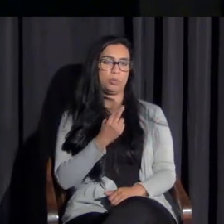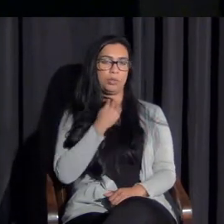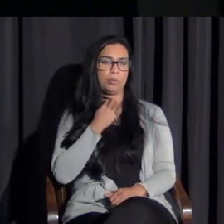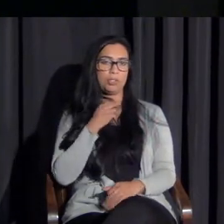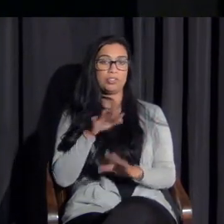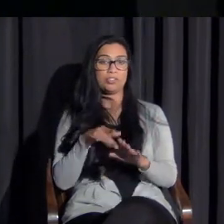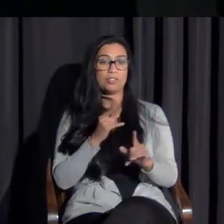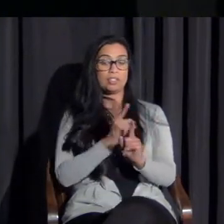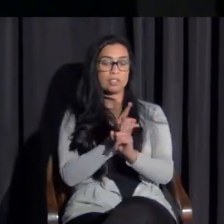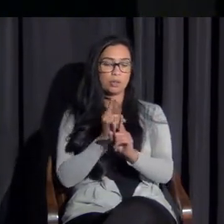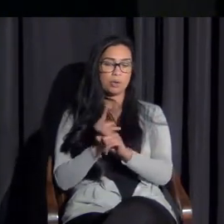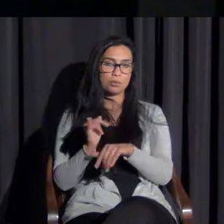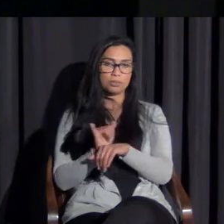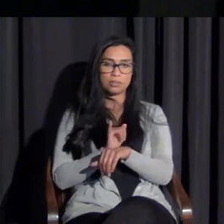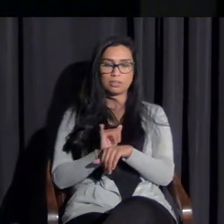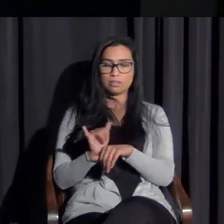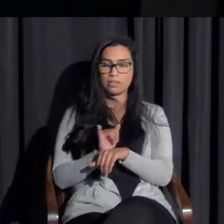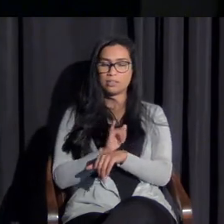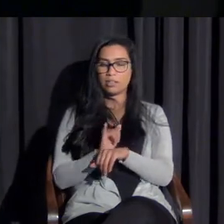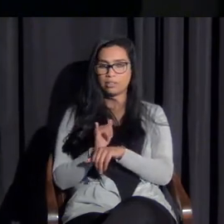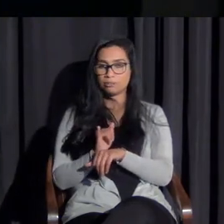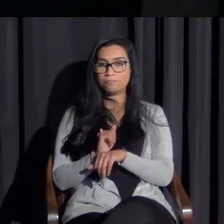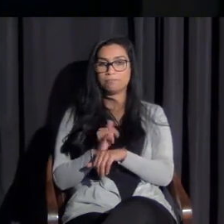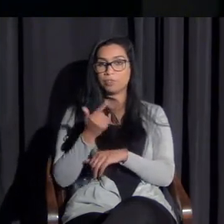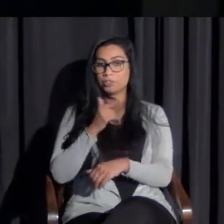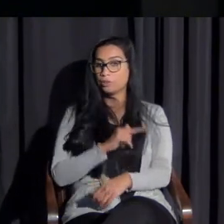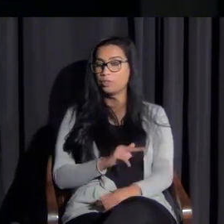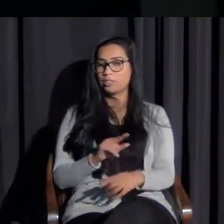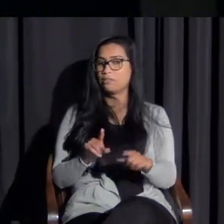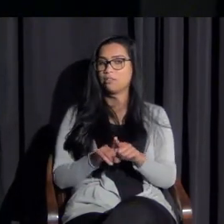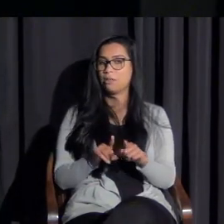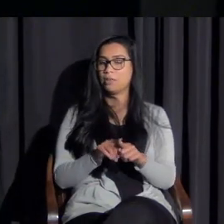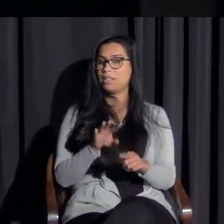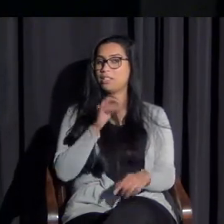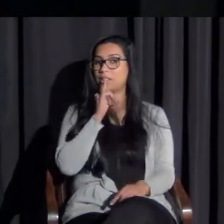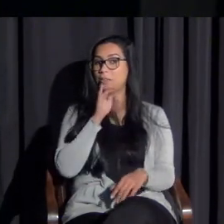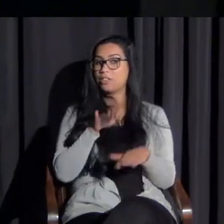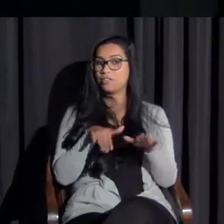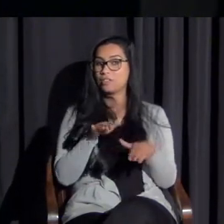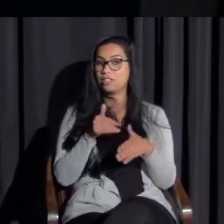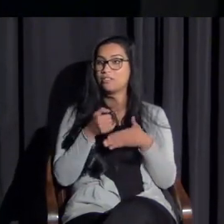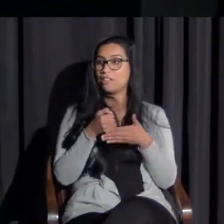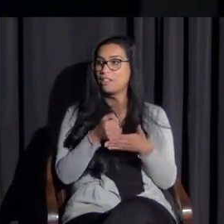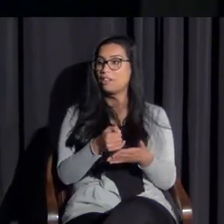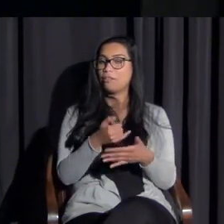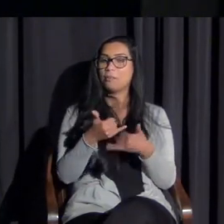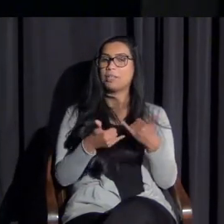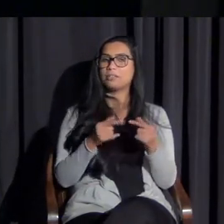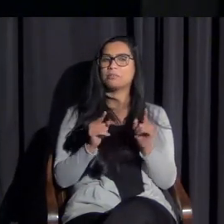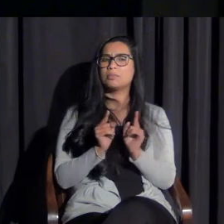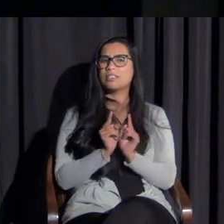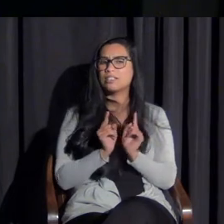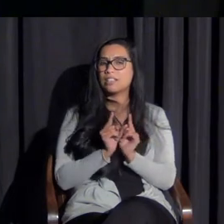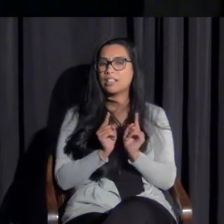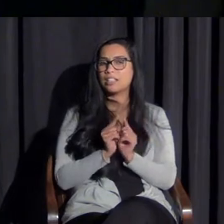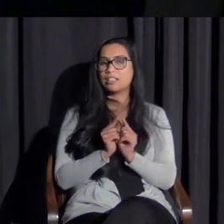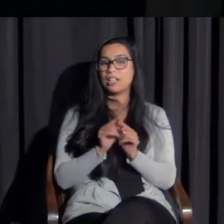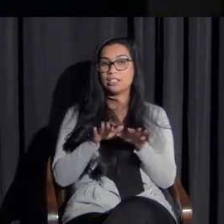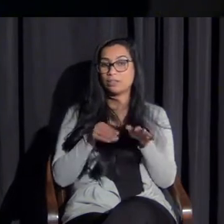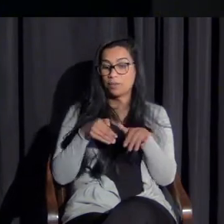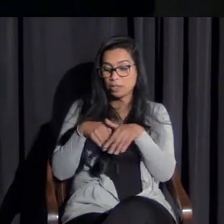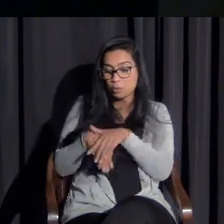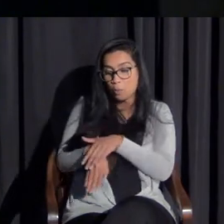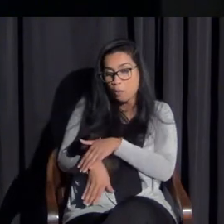encontram estratégias para isso, né? Seja, por exemplo, levar, às vezes, pequenos brinquedos que dá para levar no